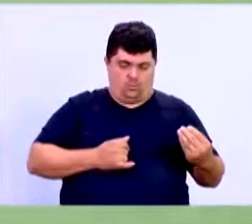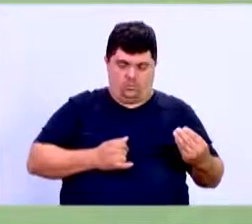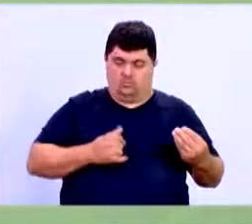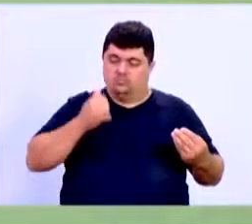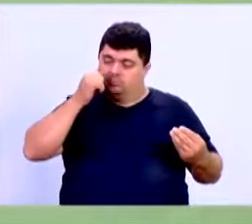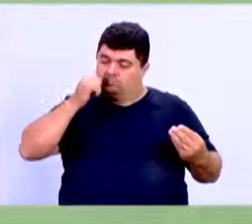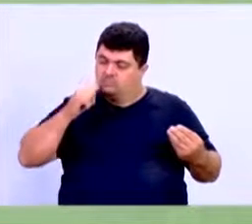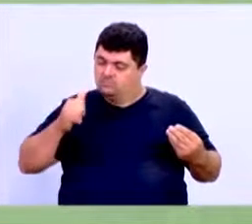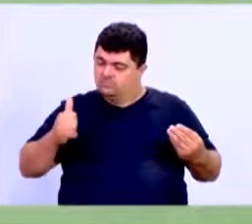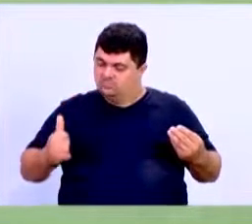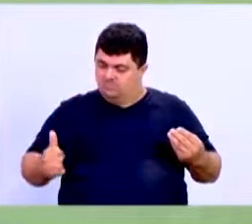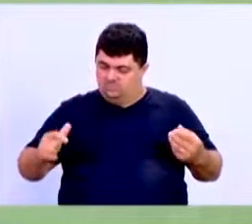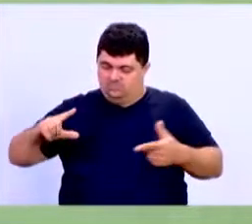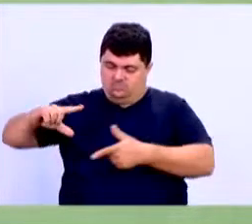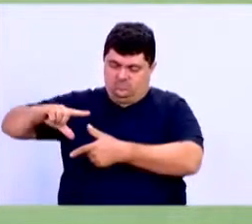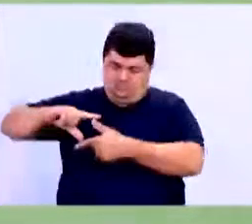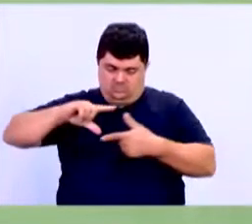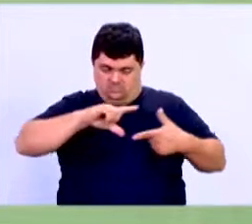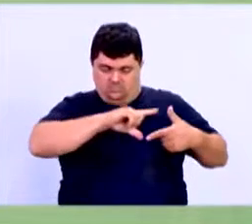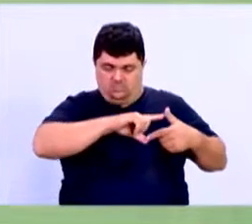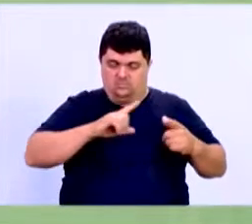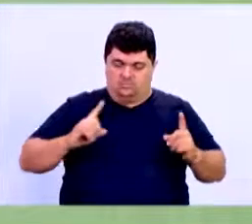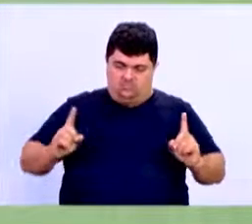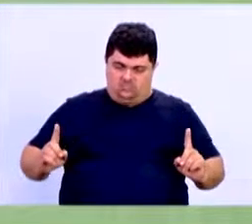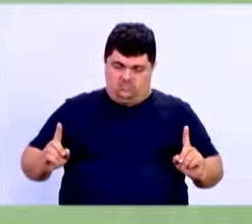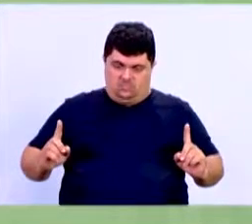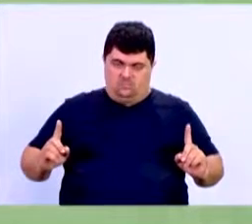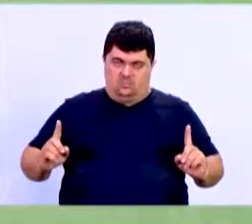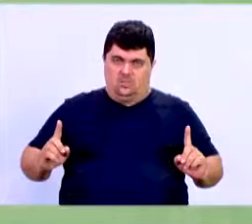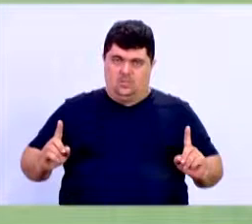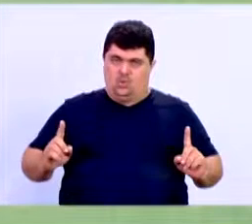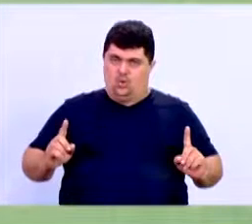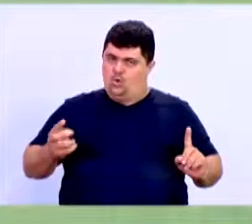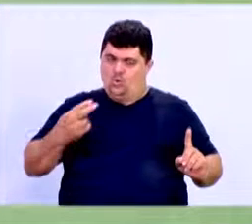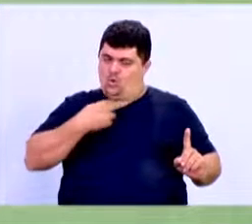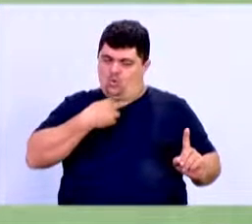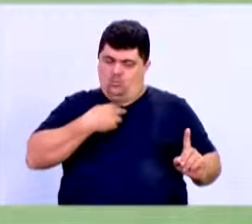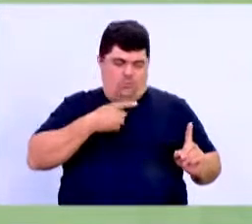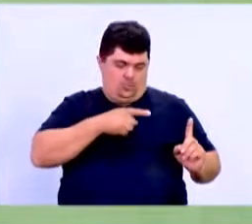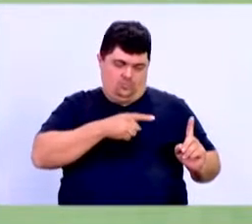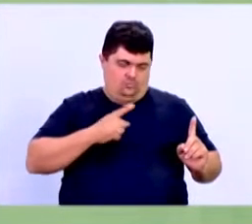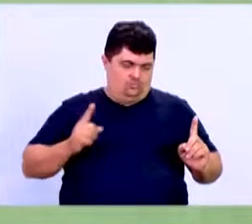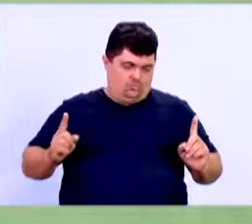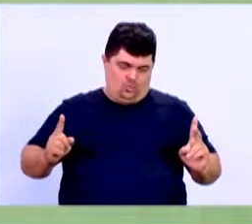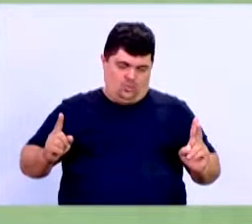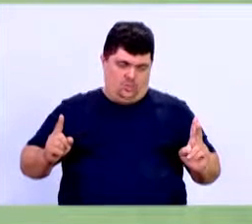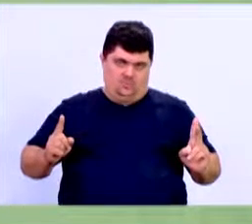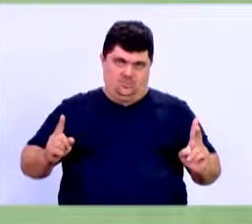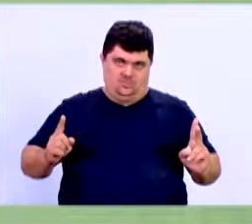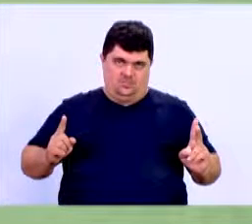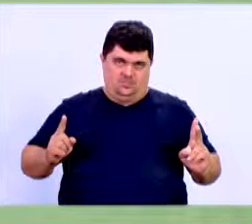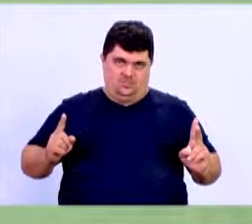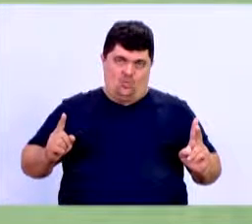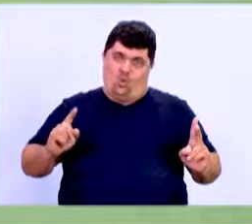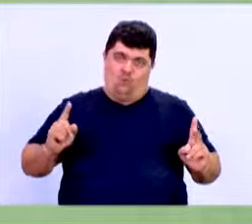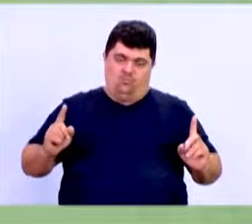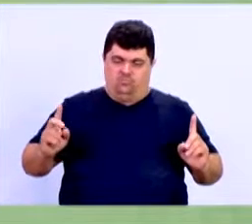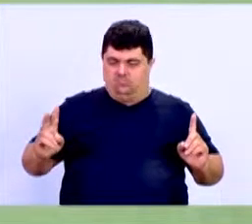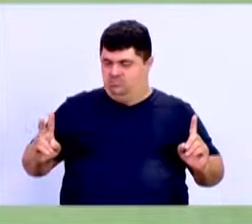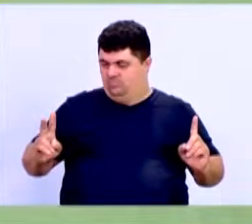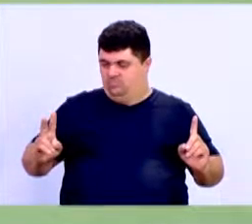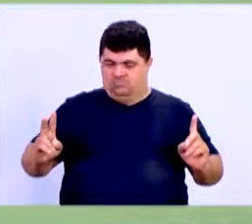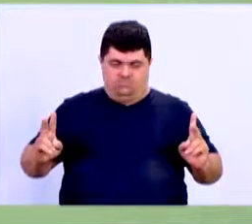tudo, onde eu tenho a entidade homem e a entidade mulher e o relacionamento que é o casamento. Para